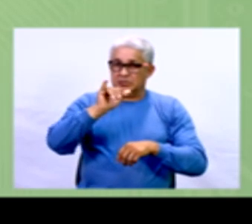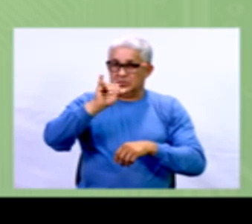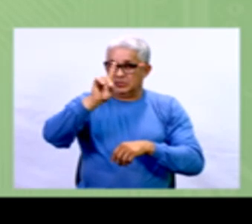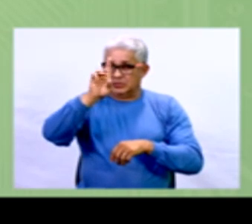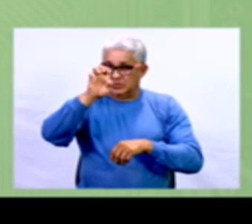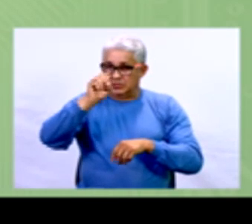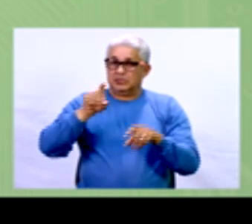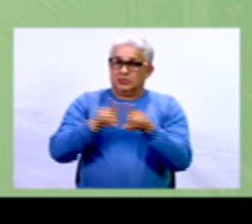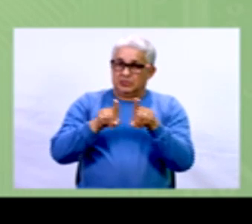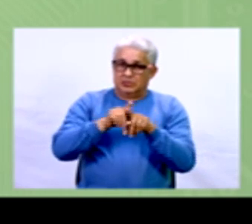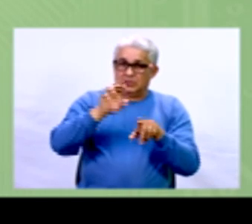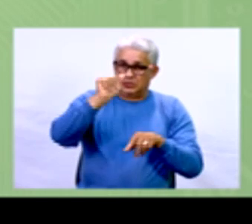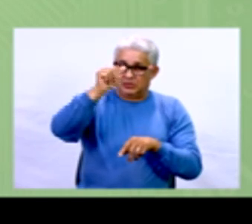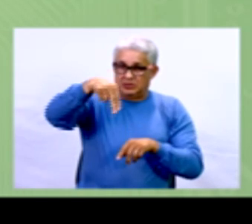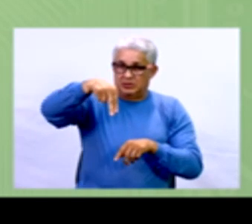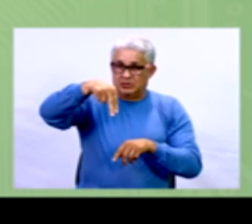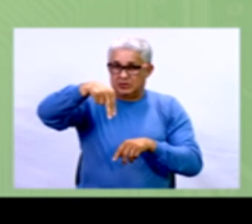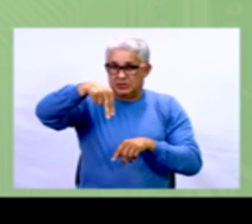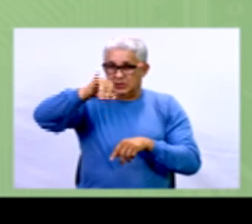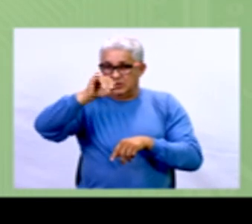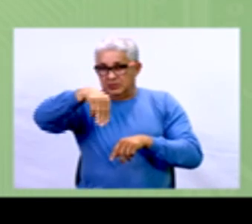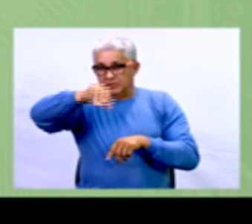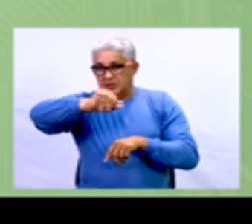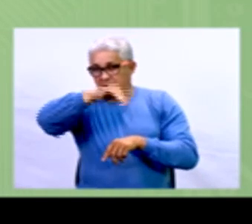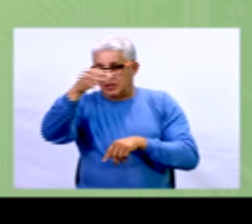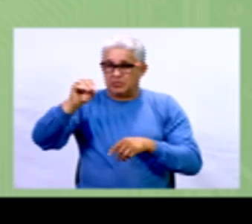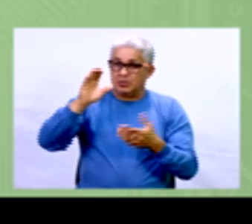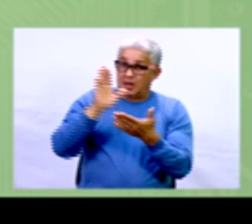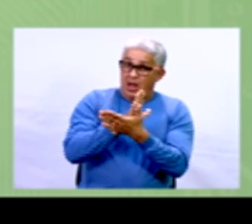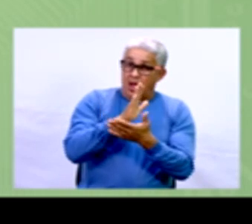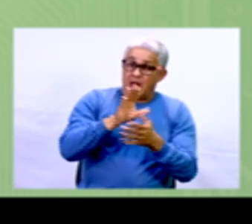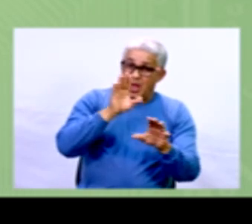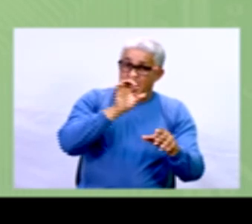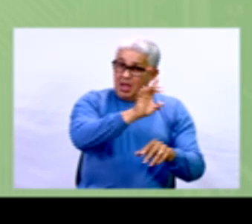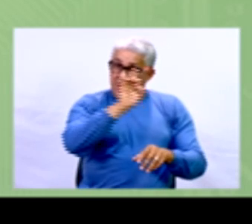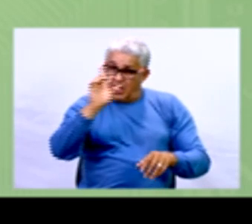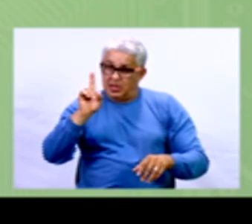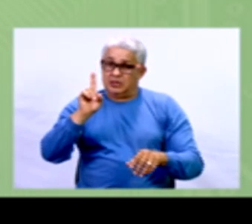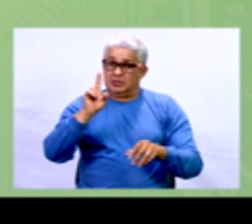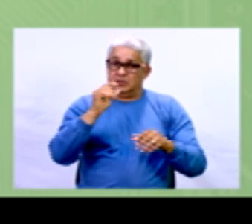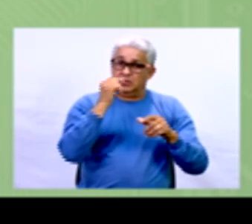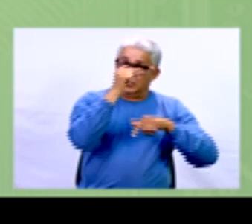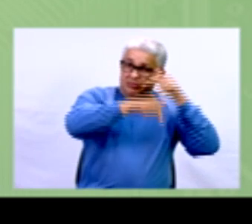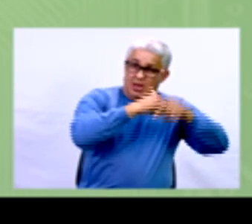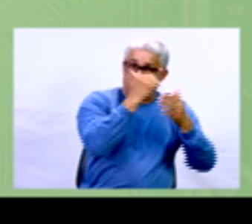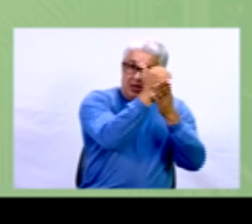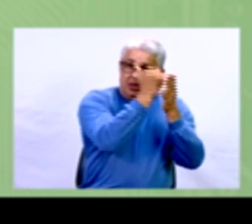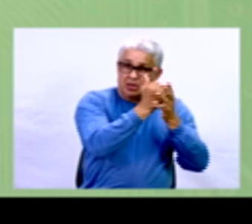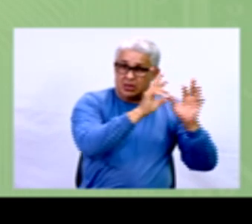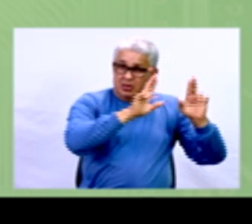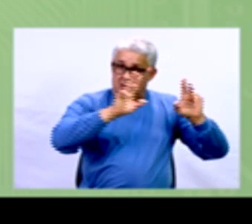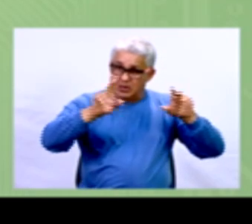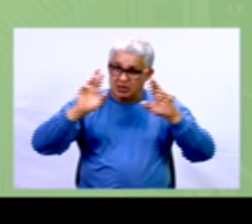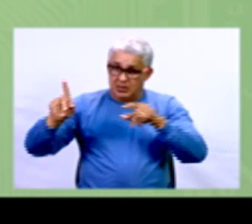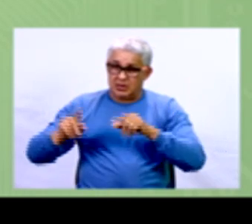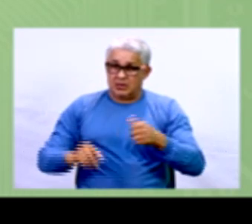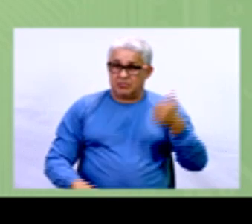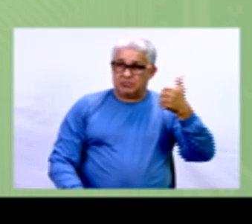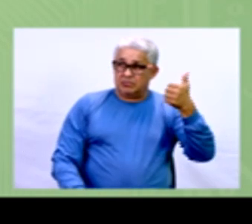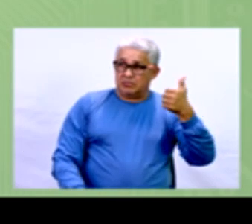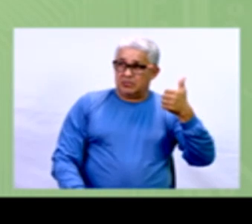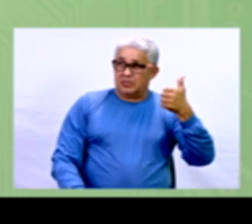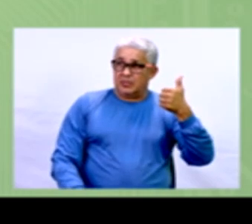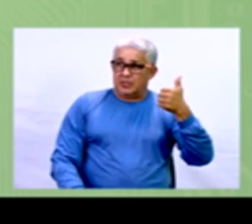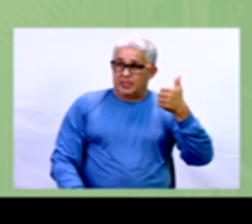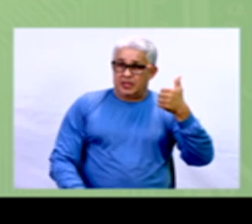um desses itens, nós vamos trabalhar um tipo de software. Então, o primeiro aqui que a gente vai utilizar é o